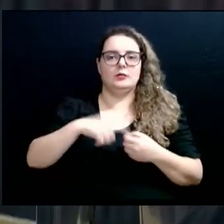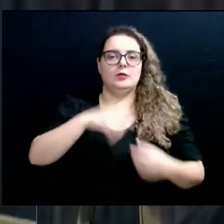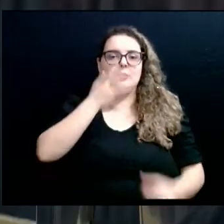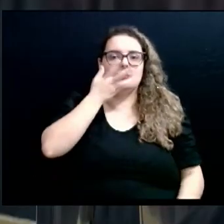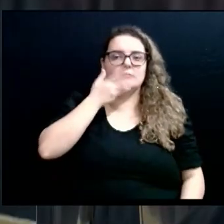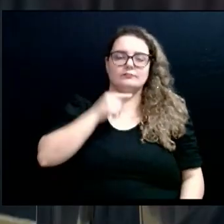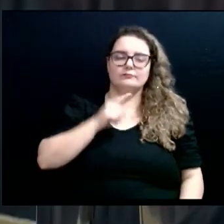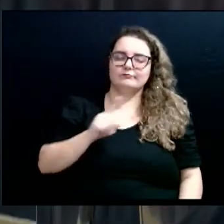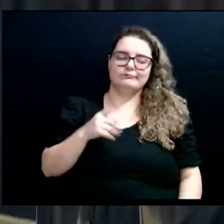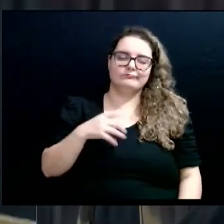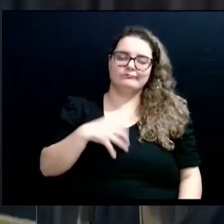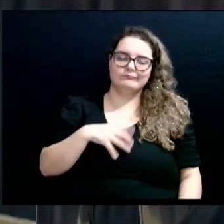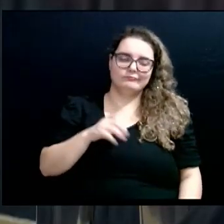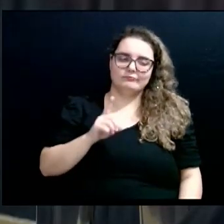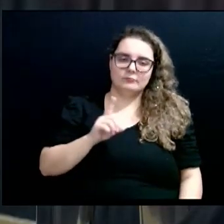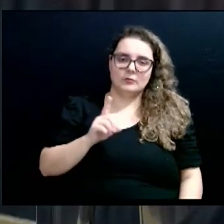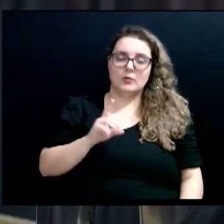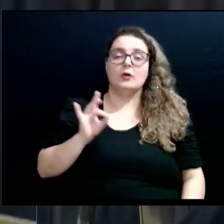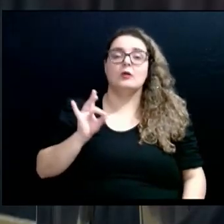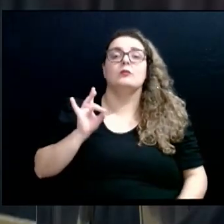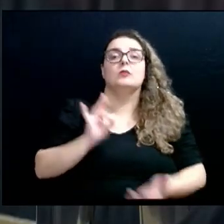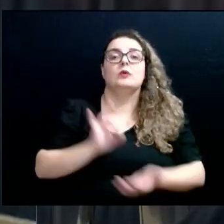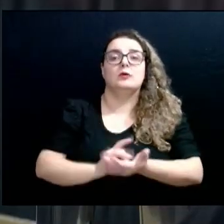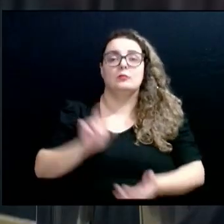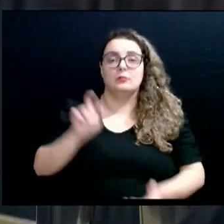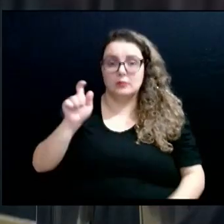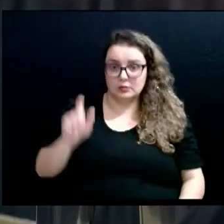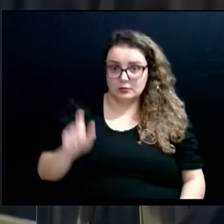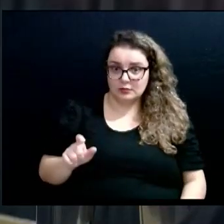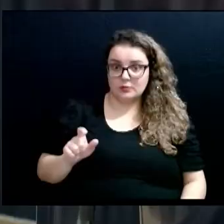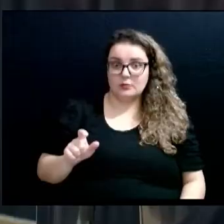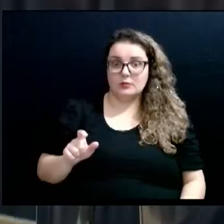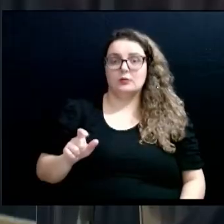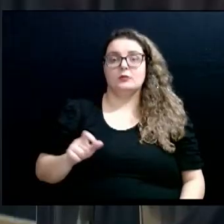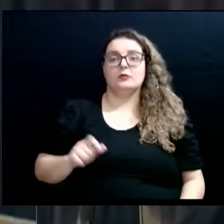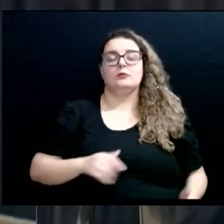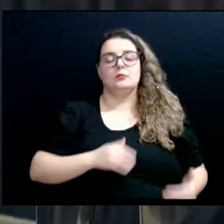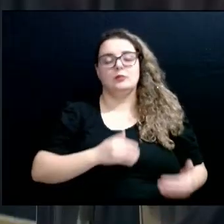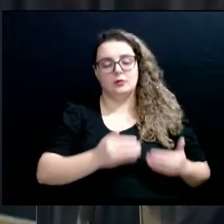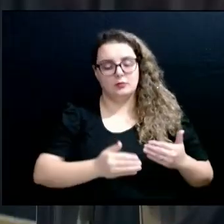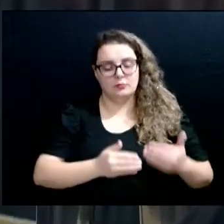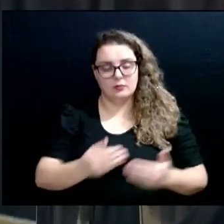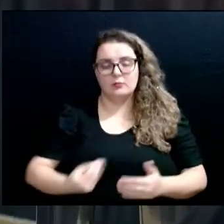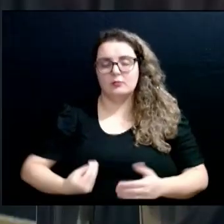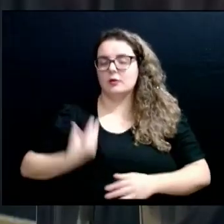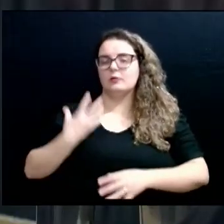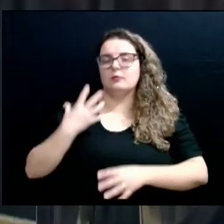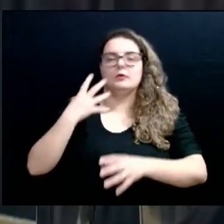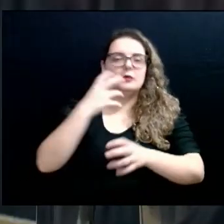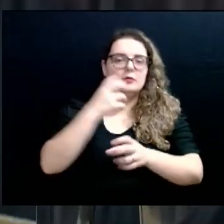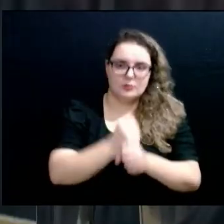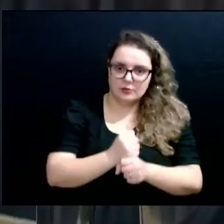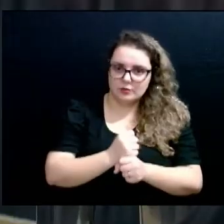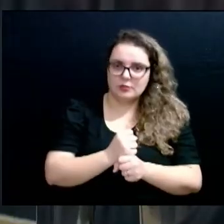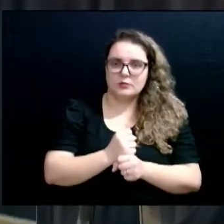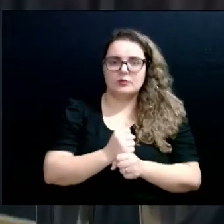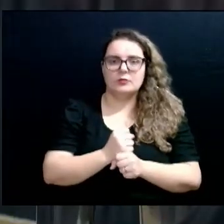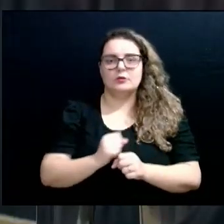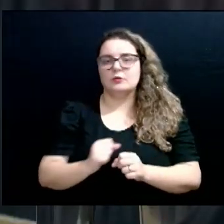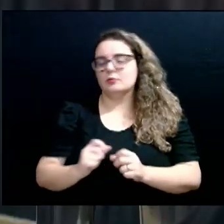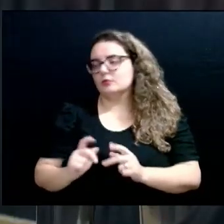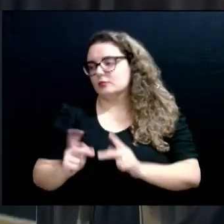né? Na verdade, é uma pessoa que passou ali por uma vida inteira, conquistou um monte de coisa,